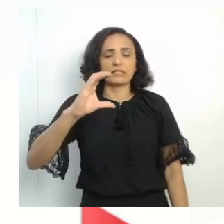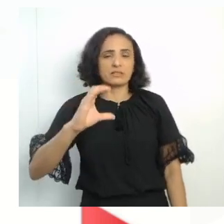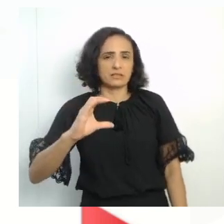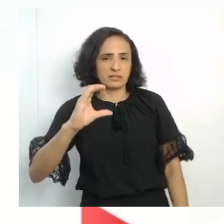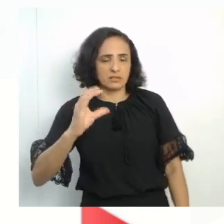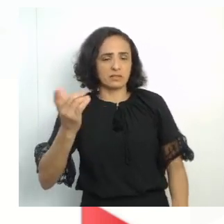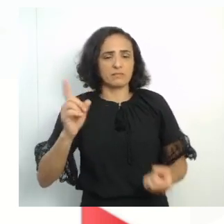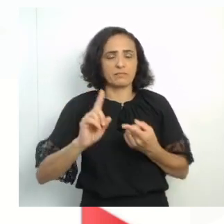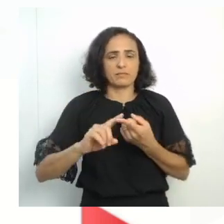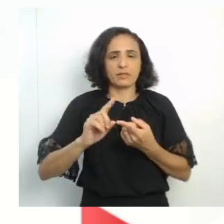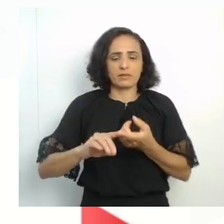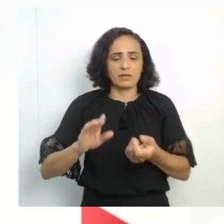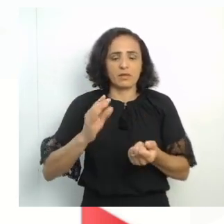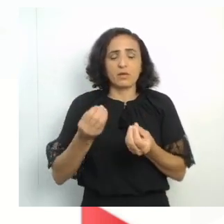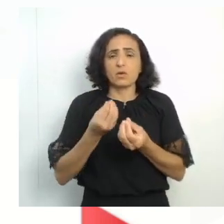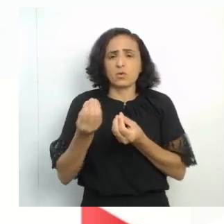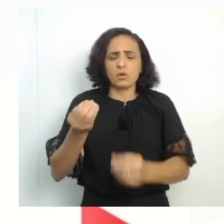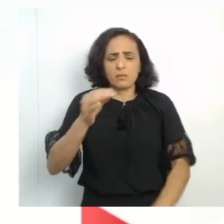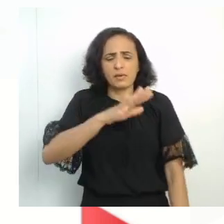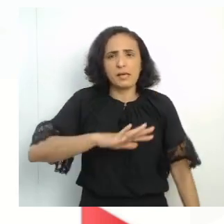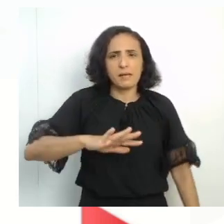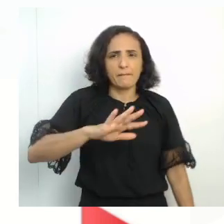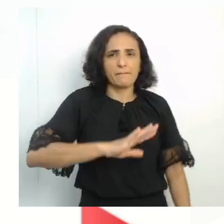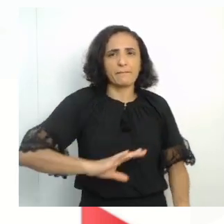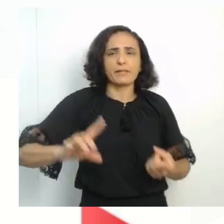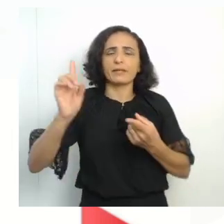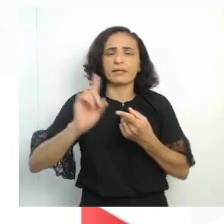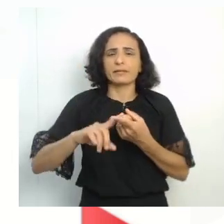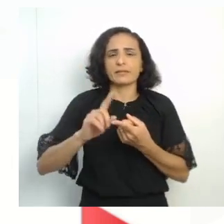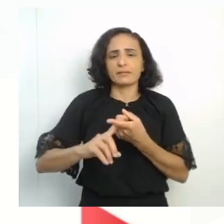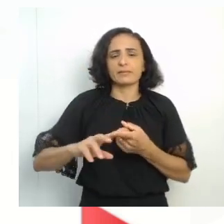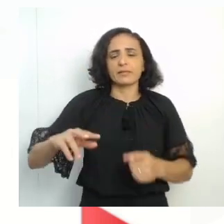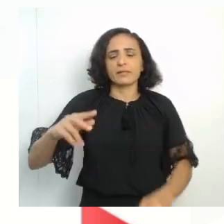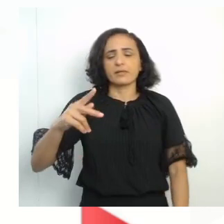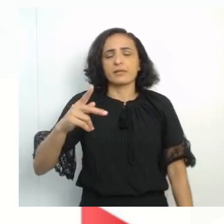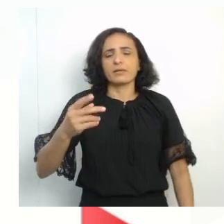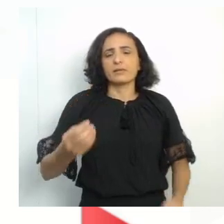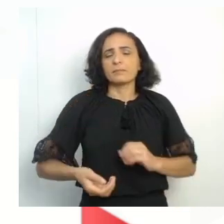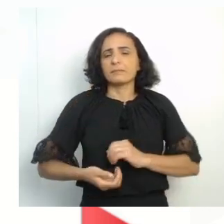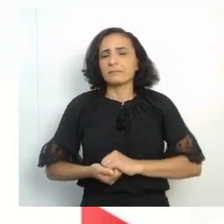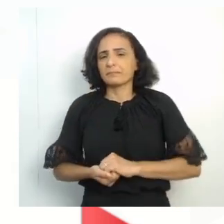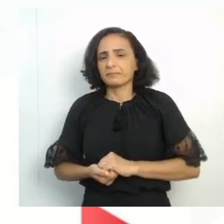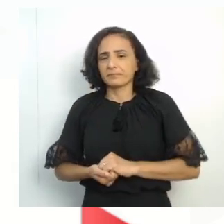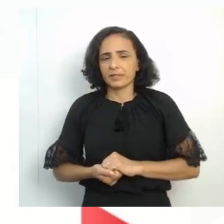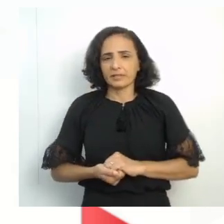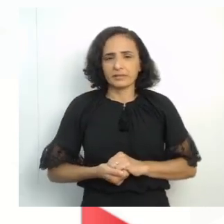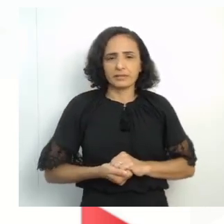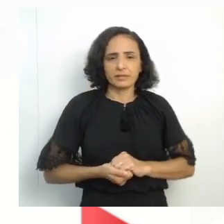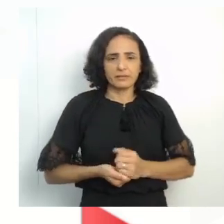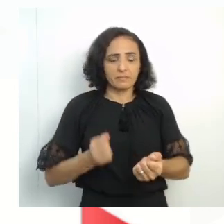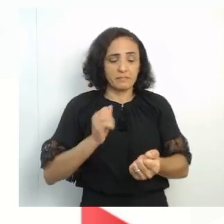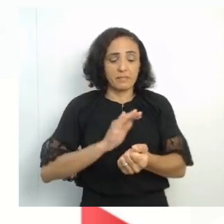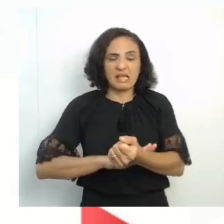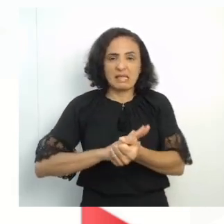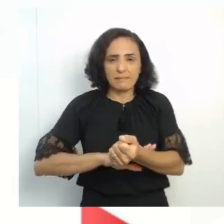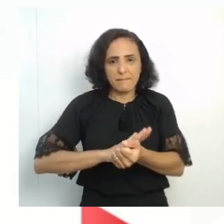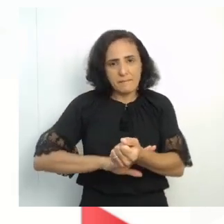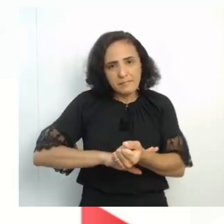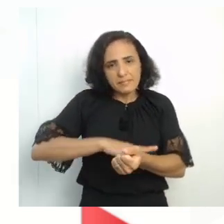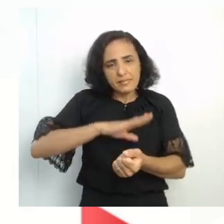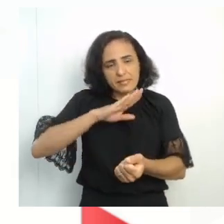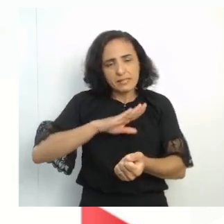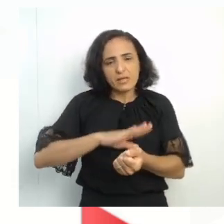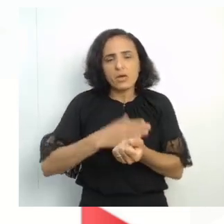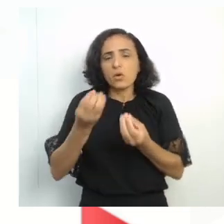pressão atmosférica, né? A pressão atmosférica não, pessoal, desculpa. A pressão arterial. Quando se fala de FC,